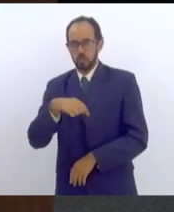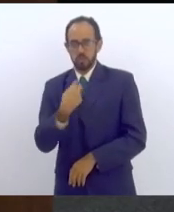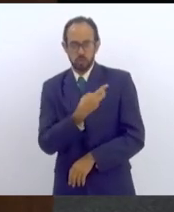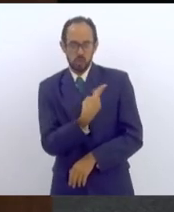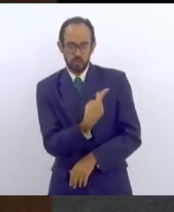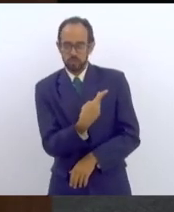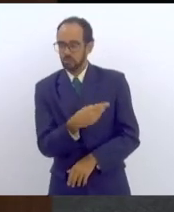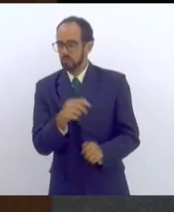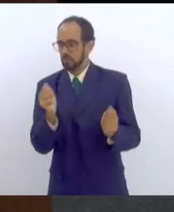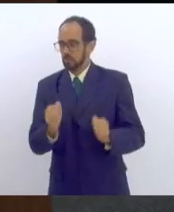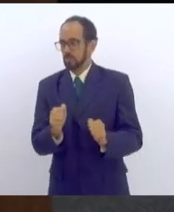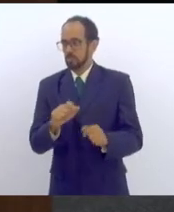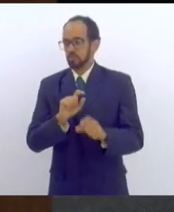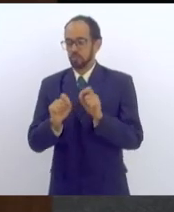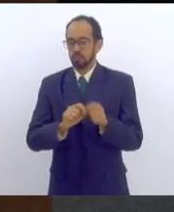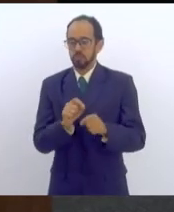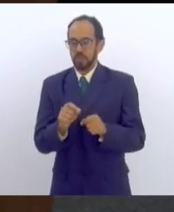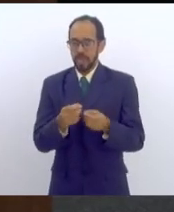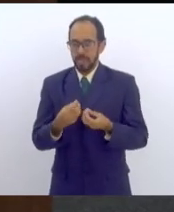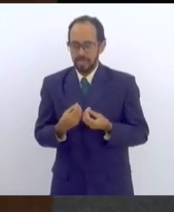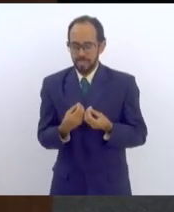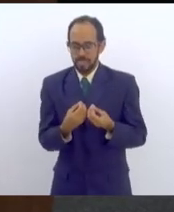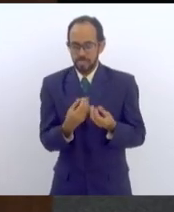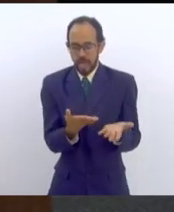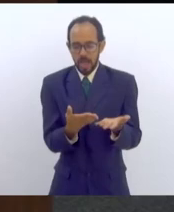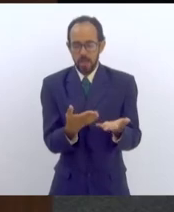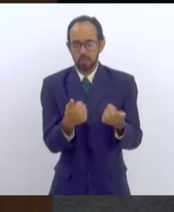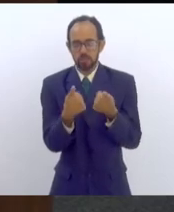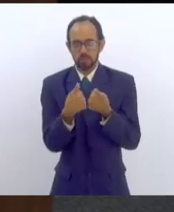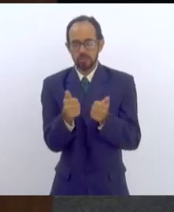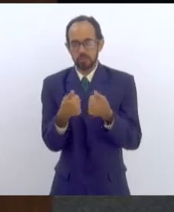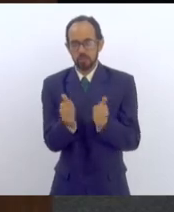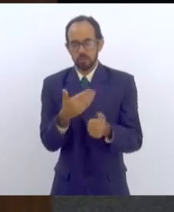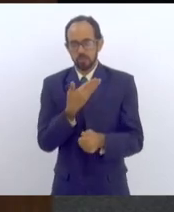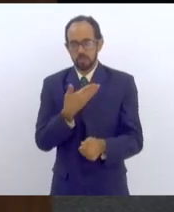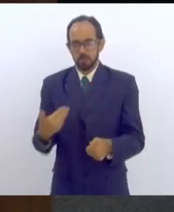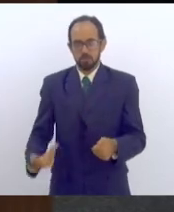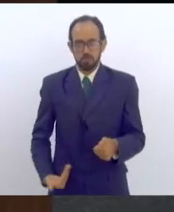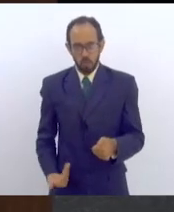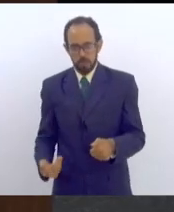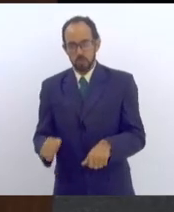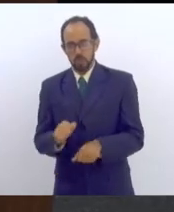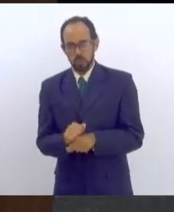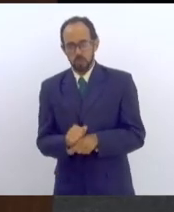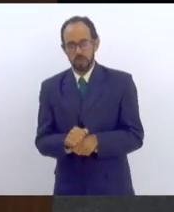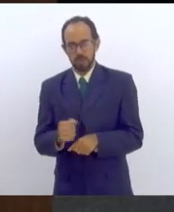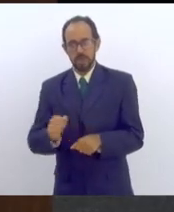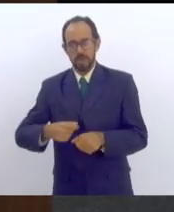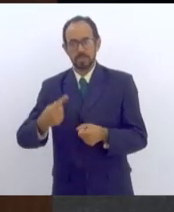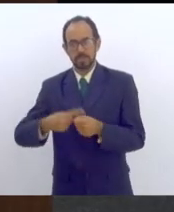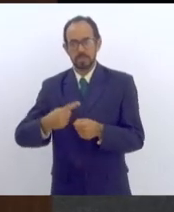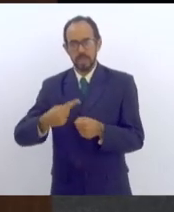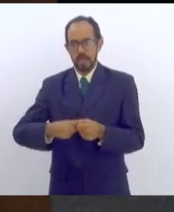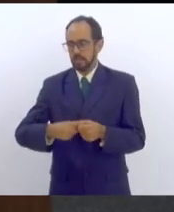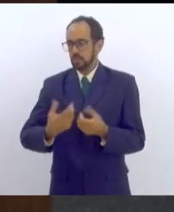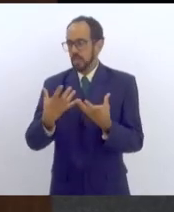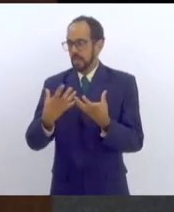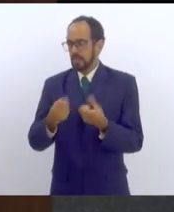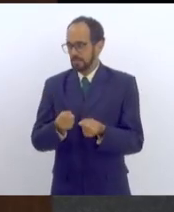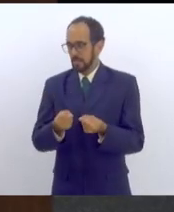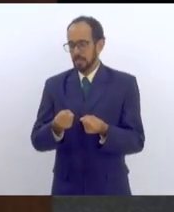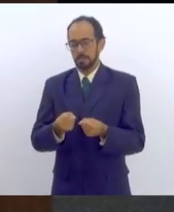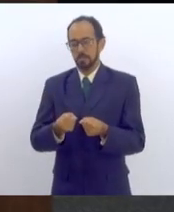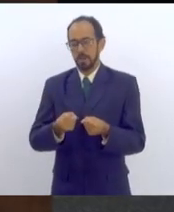né, trazer um transporte público, né? A cidade seja uma cidade que receba